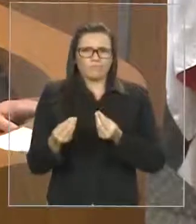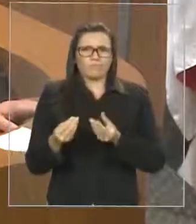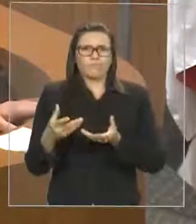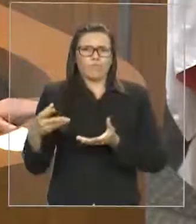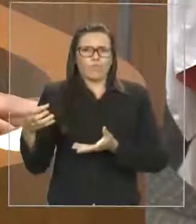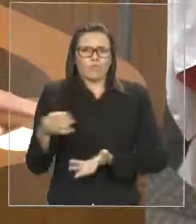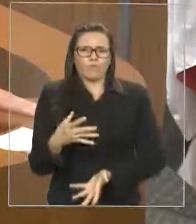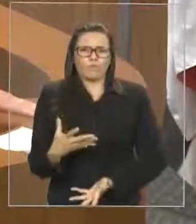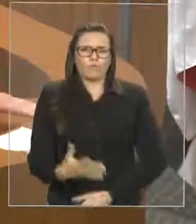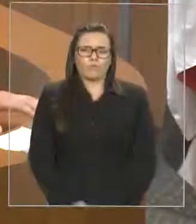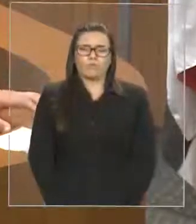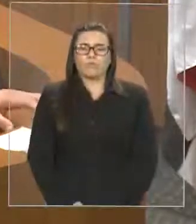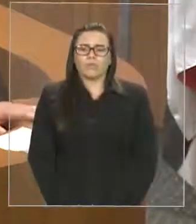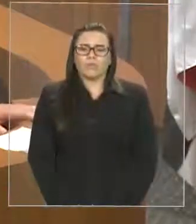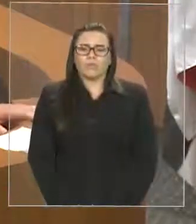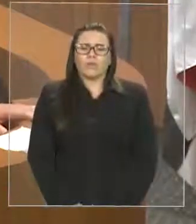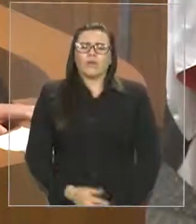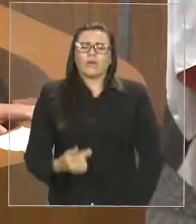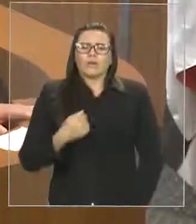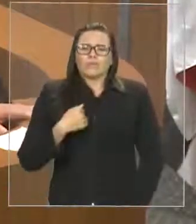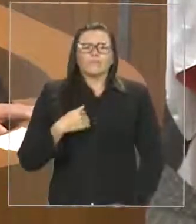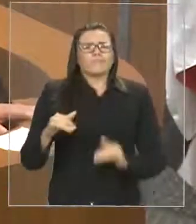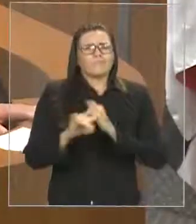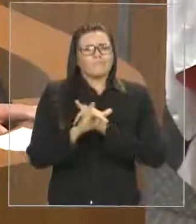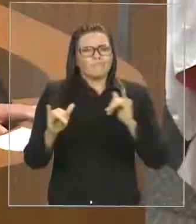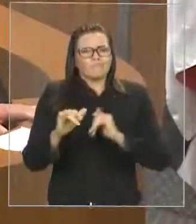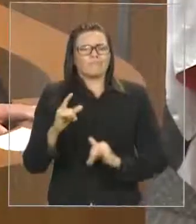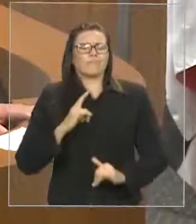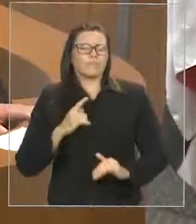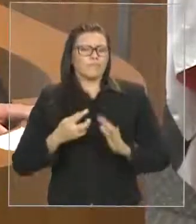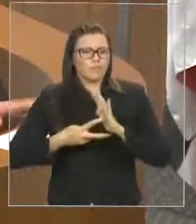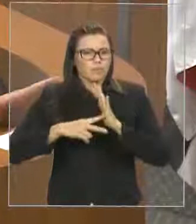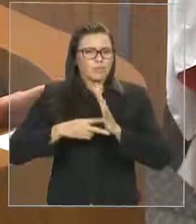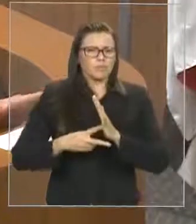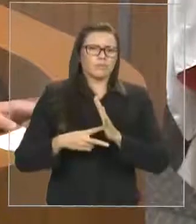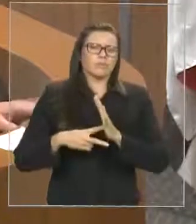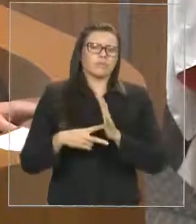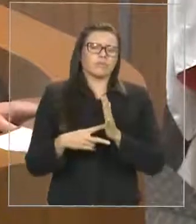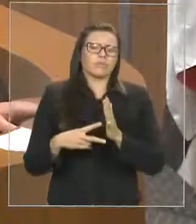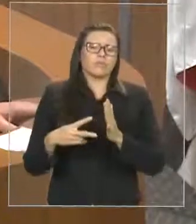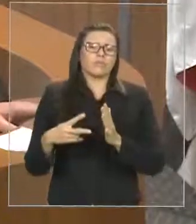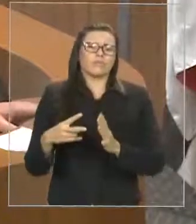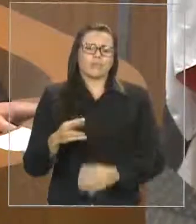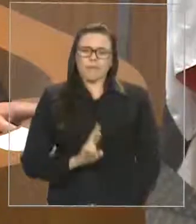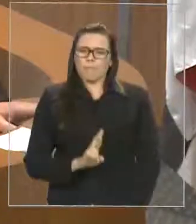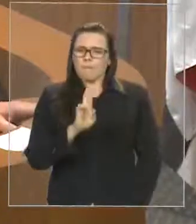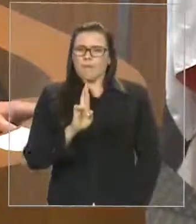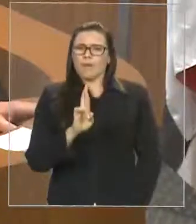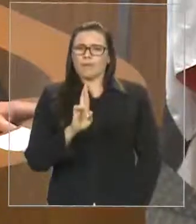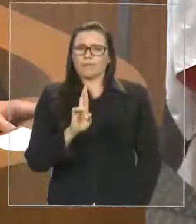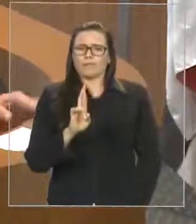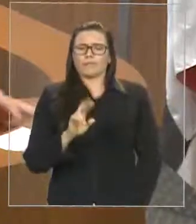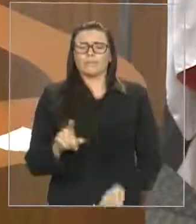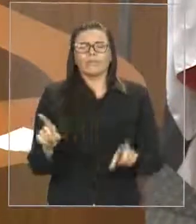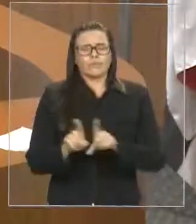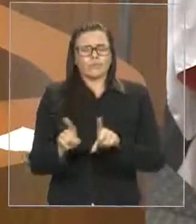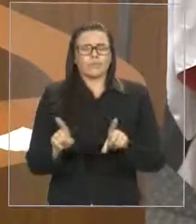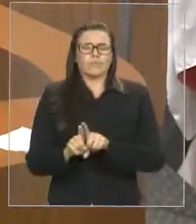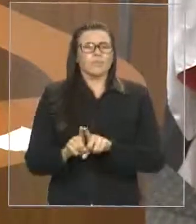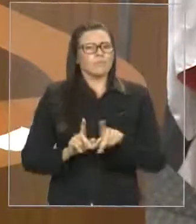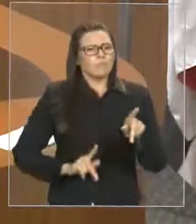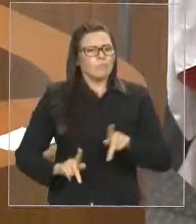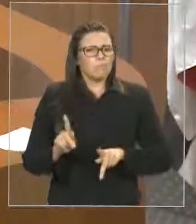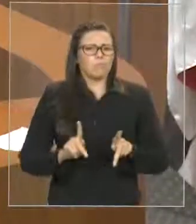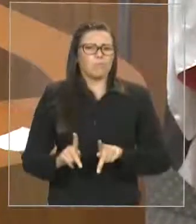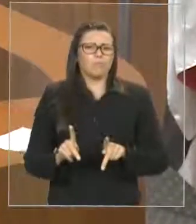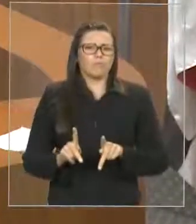partidos políticos, de representantes de sindicatos, do eleitor comum, do cidadão que lá estava para dar